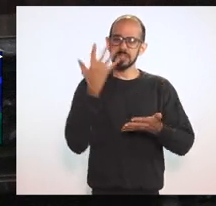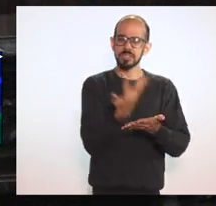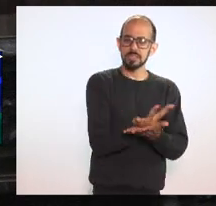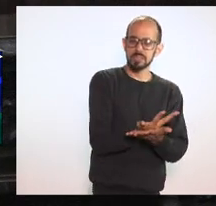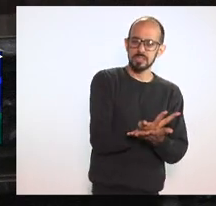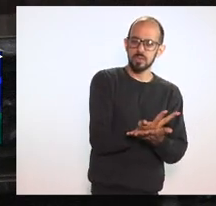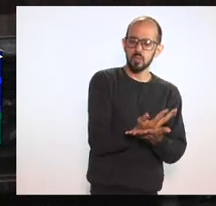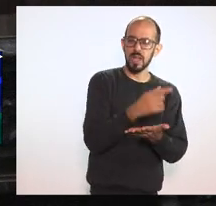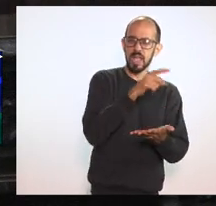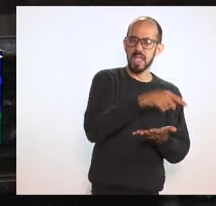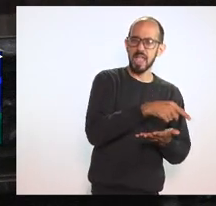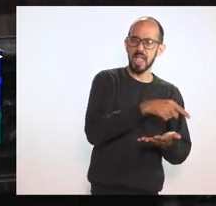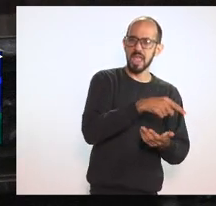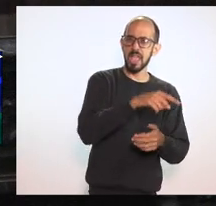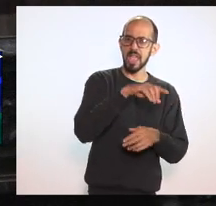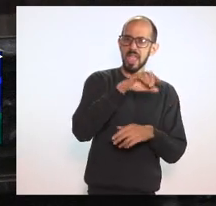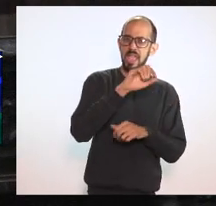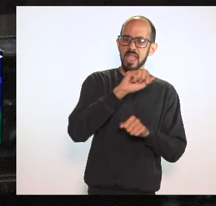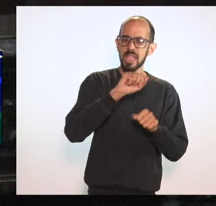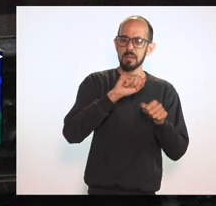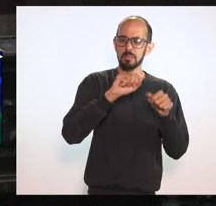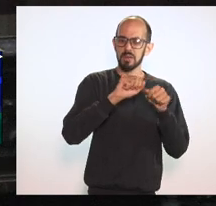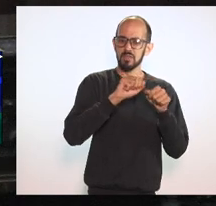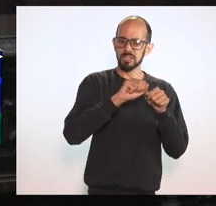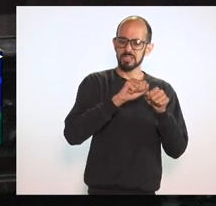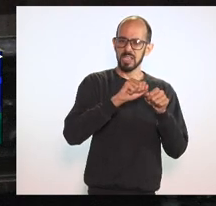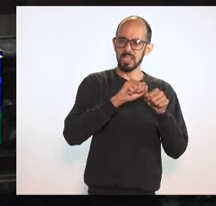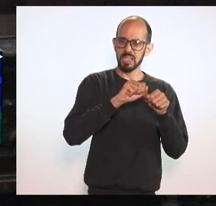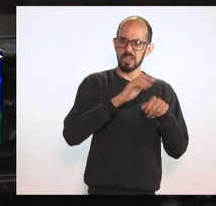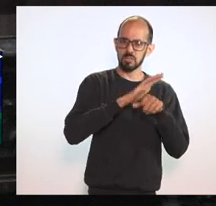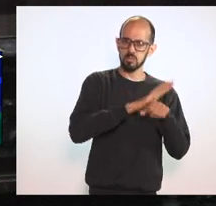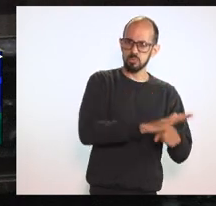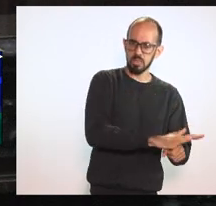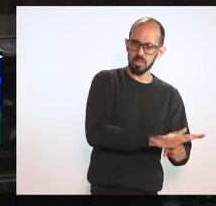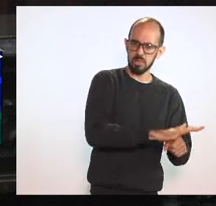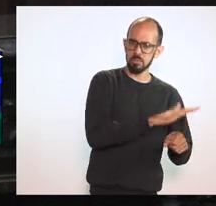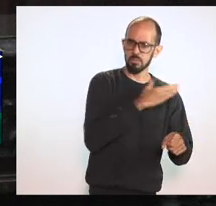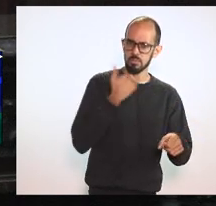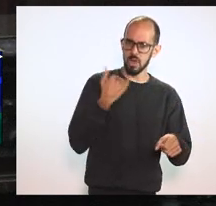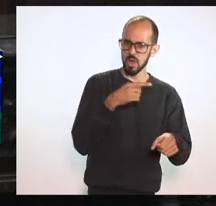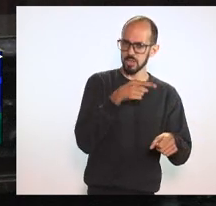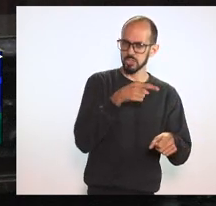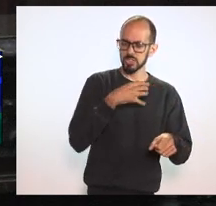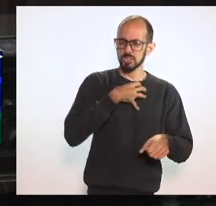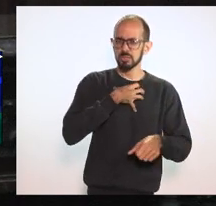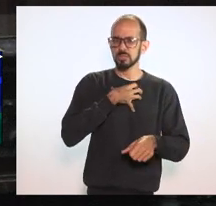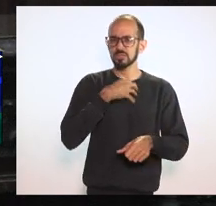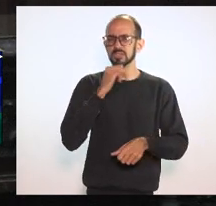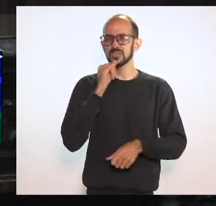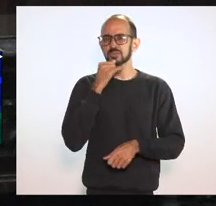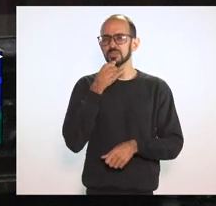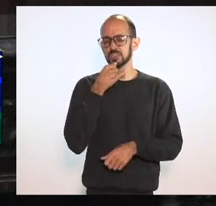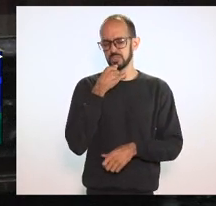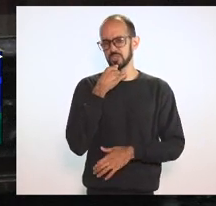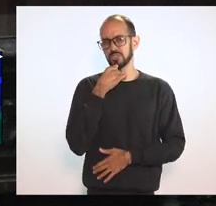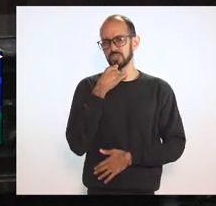Castro Folia e causa no mínimo uma tristeza e menos